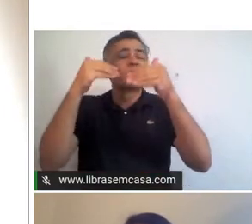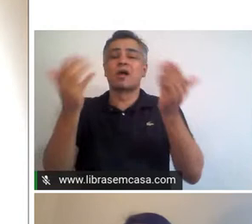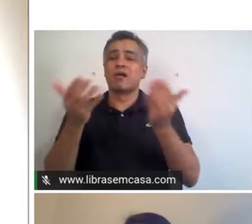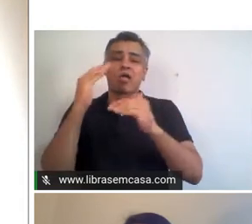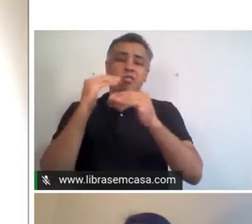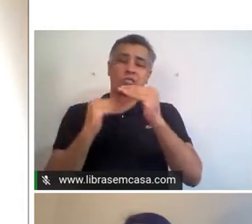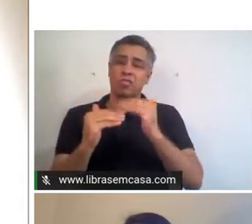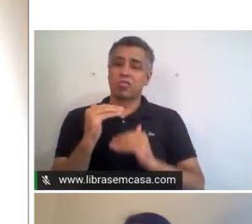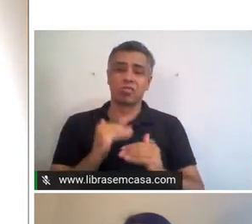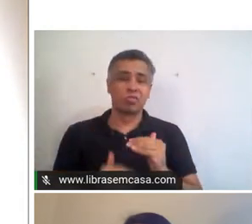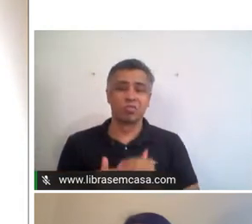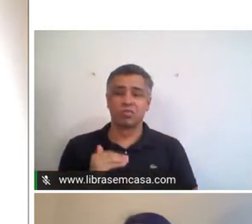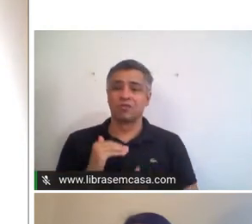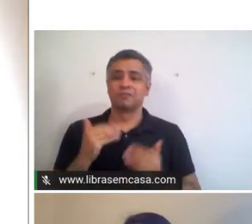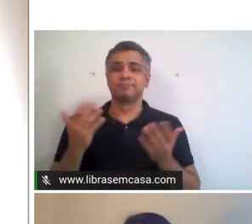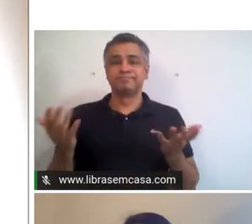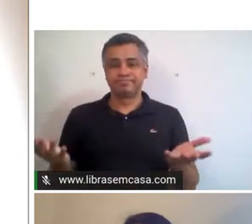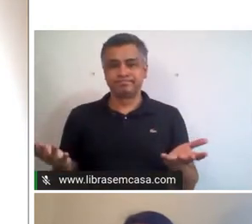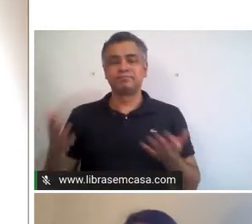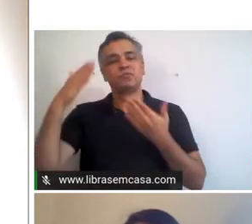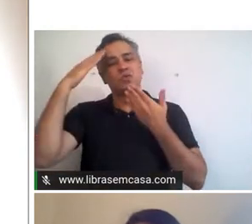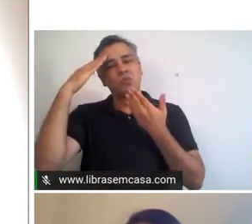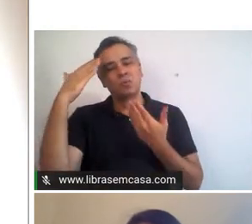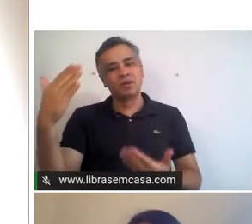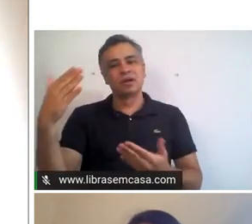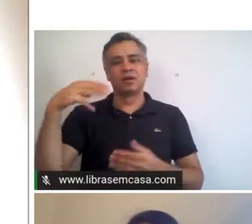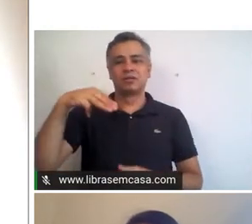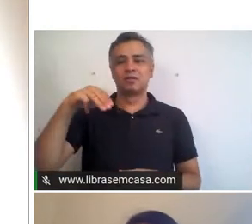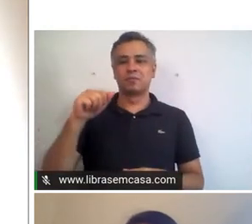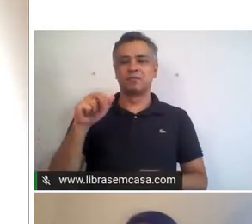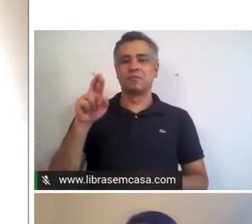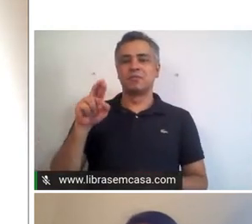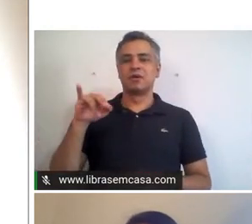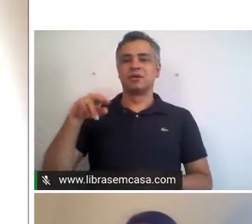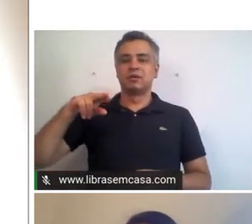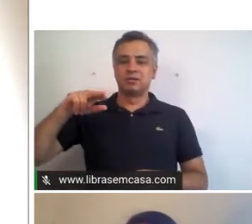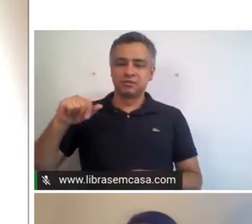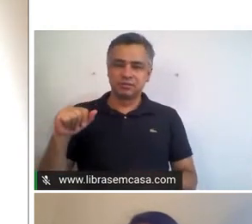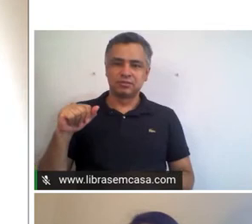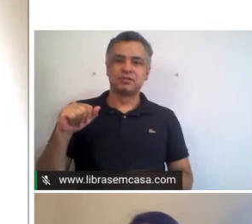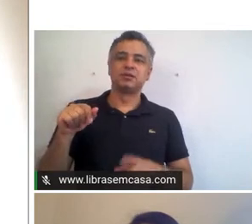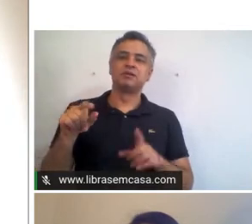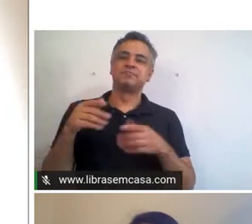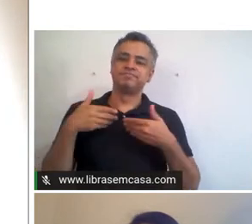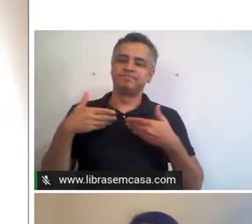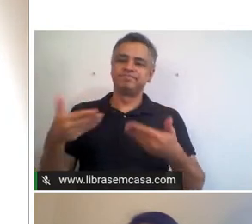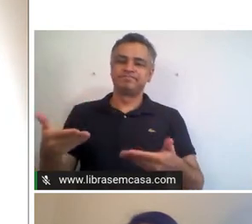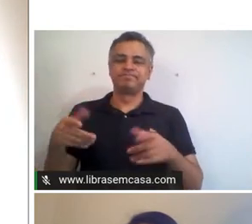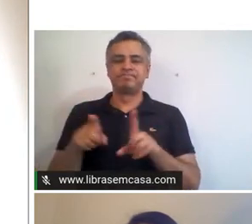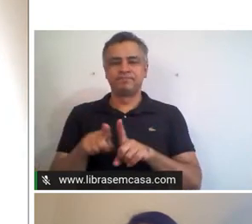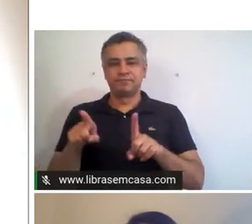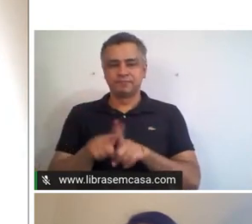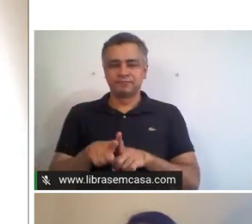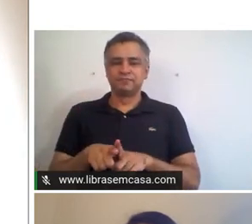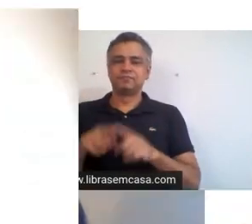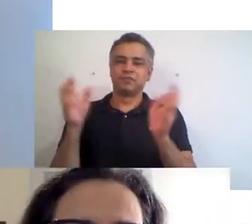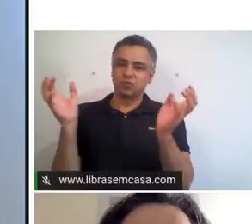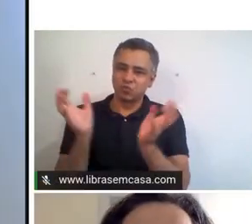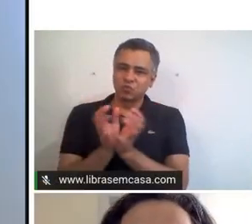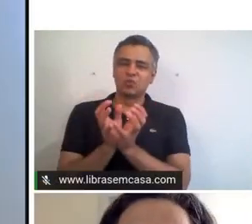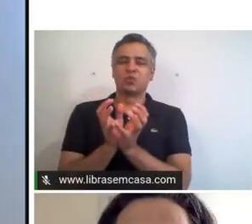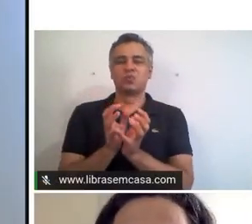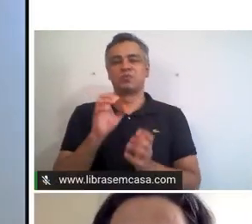passos largos. Muito obrigada, Marina. E muito obrigada a mais uma vez pelo convite a toda a equipe do Slow Food e do Terra